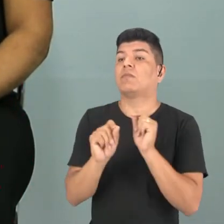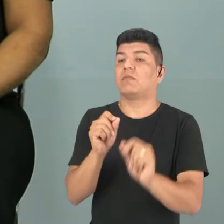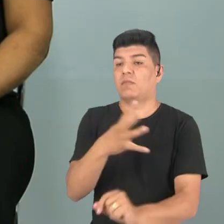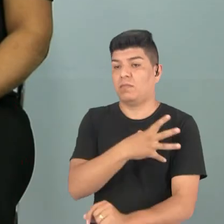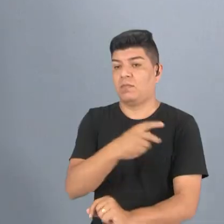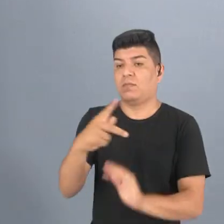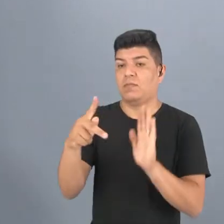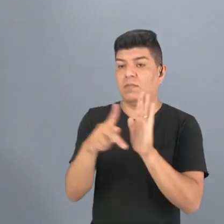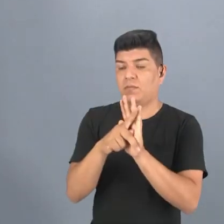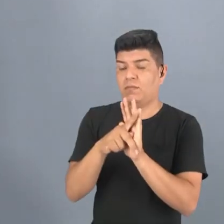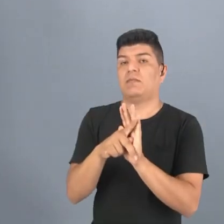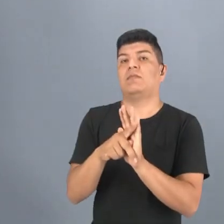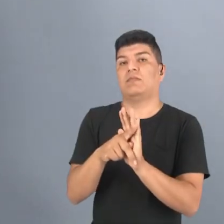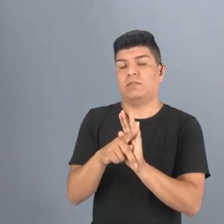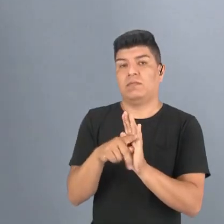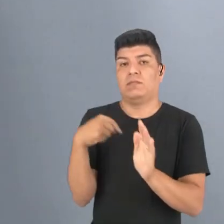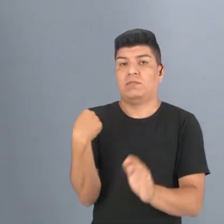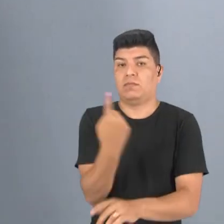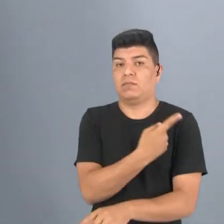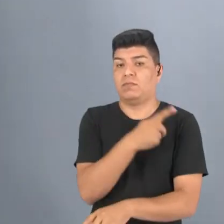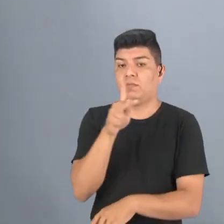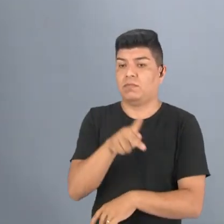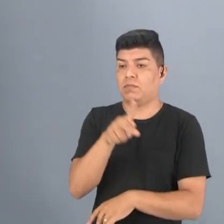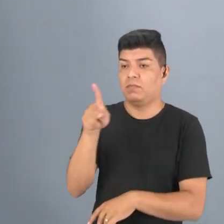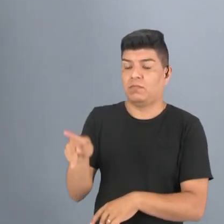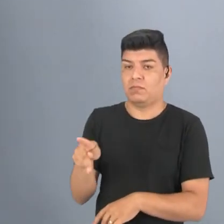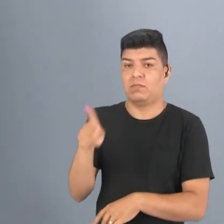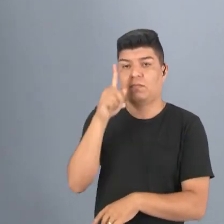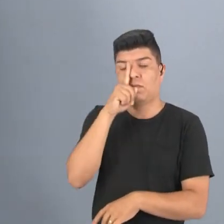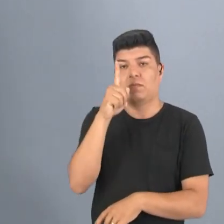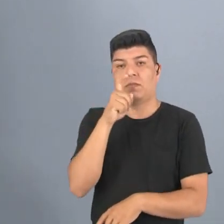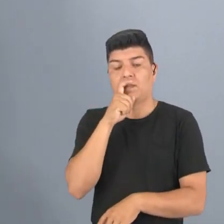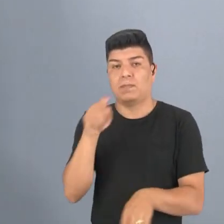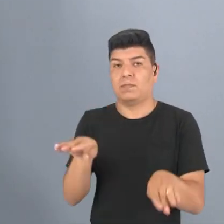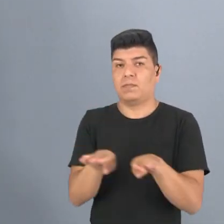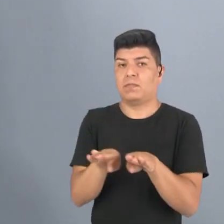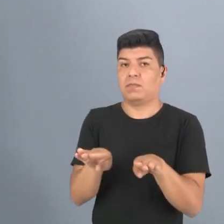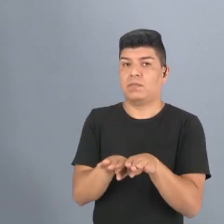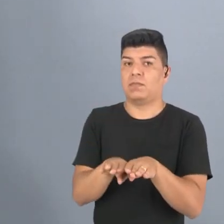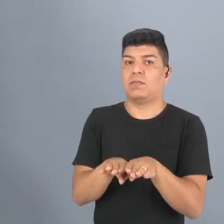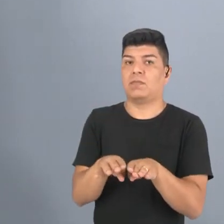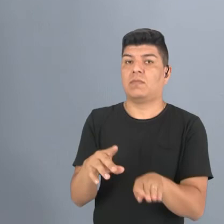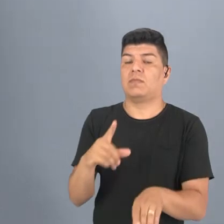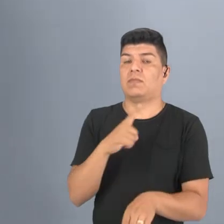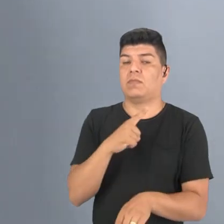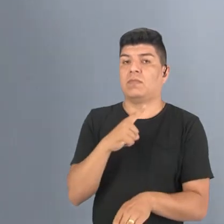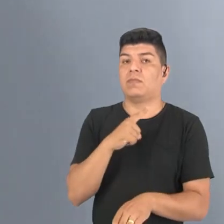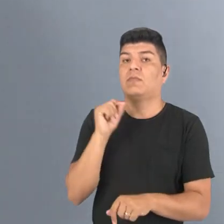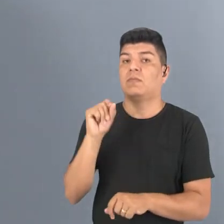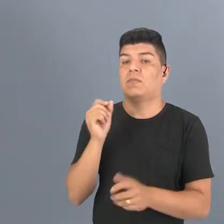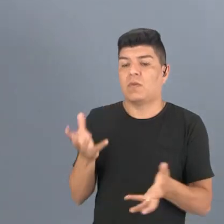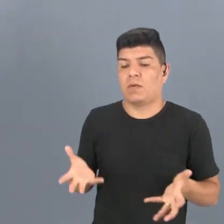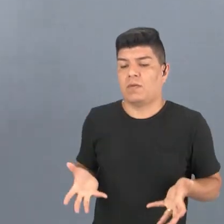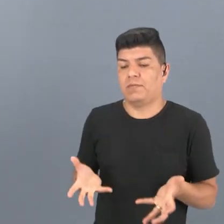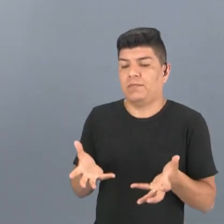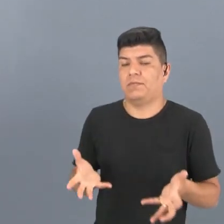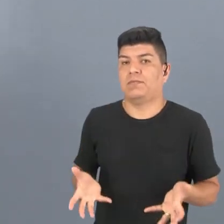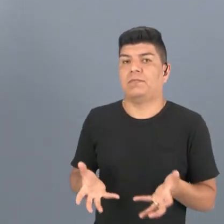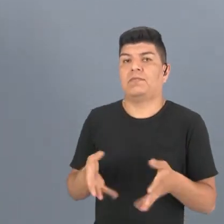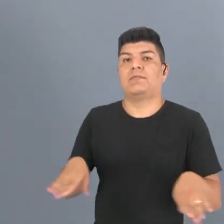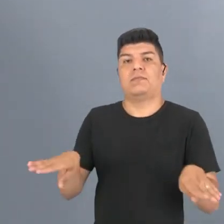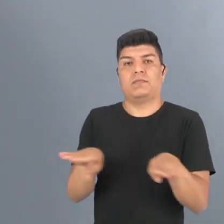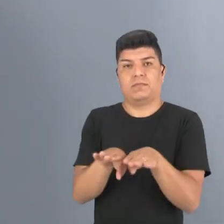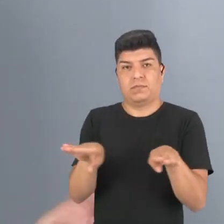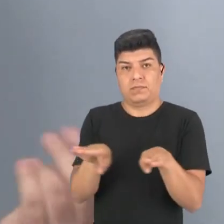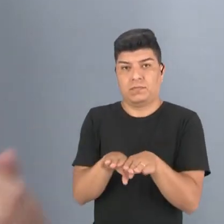E nós, professores, papais, mamães, nós temos essa grande influência também,